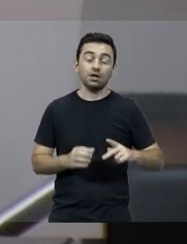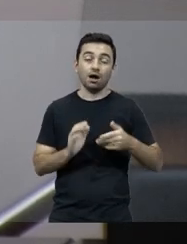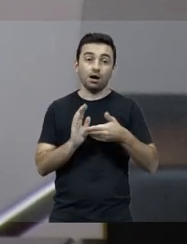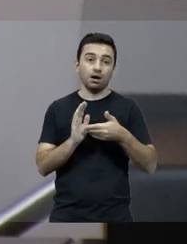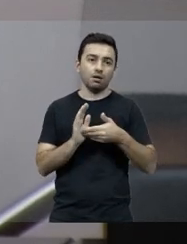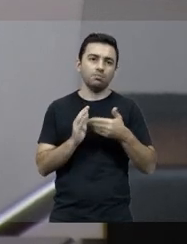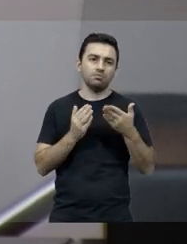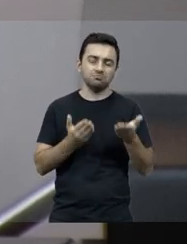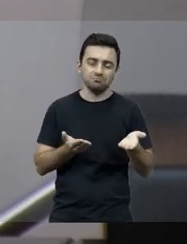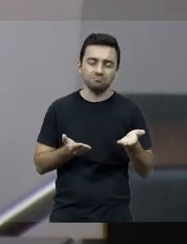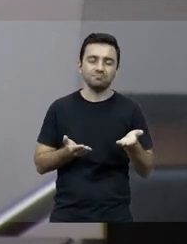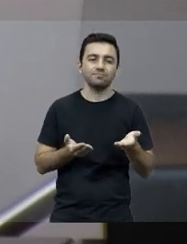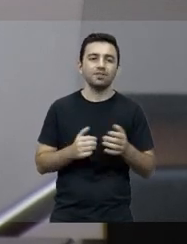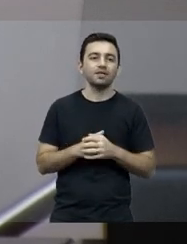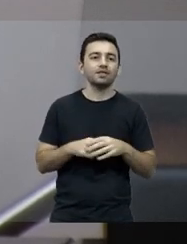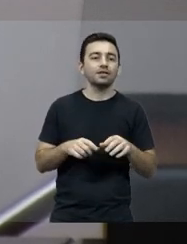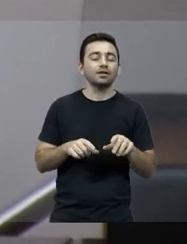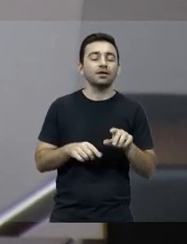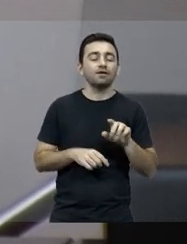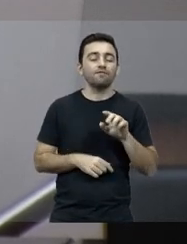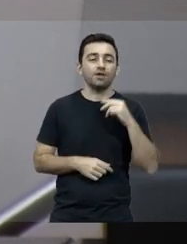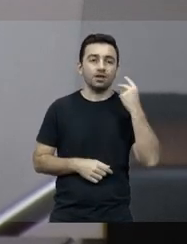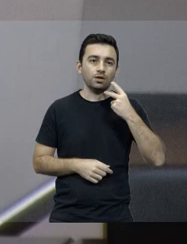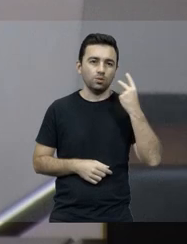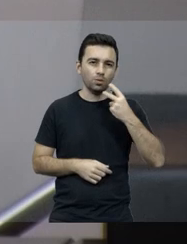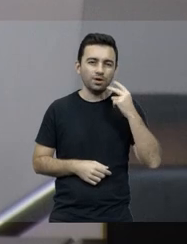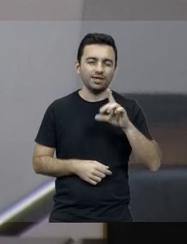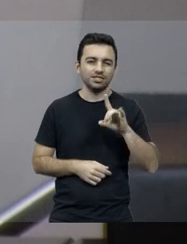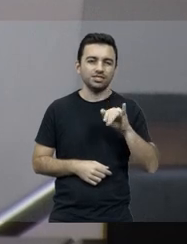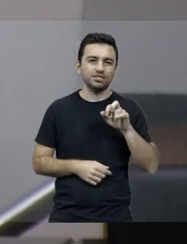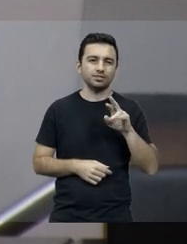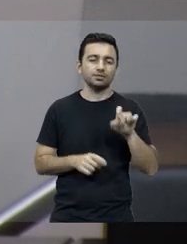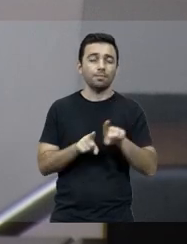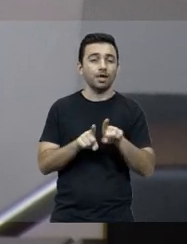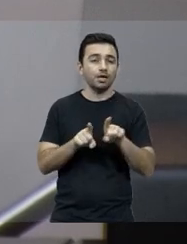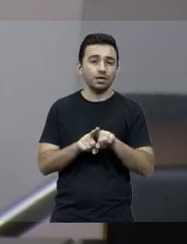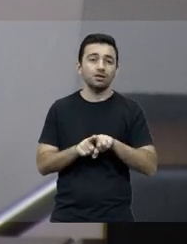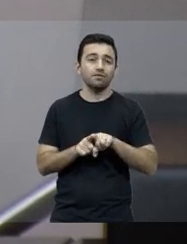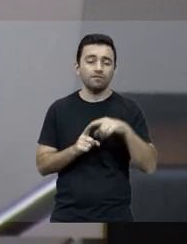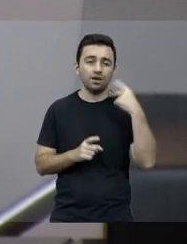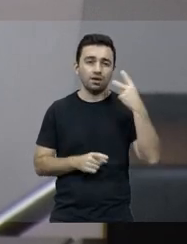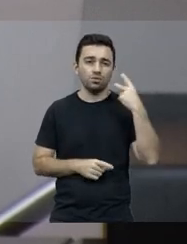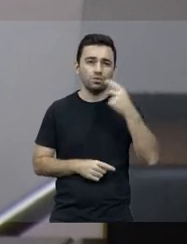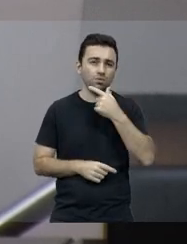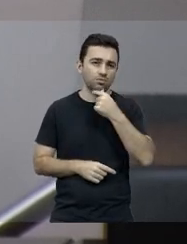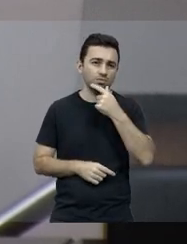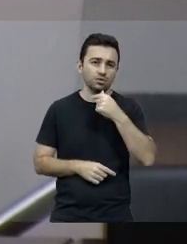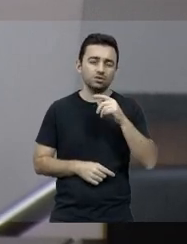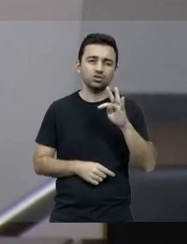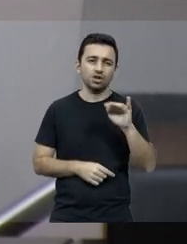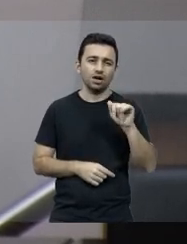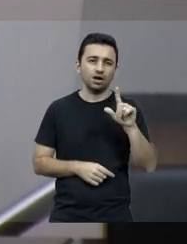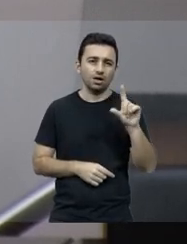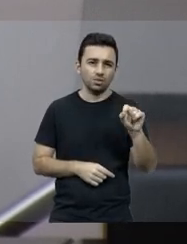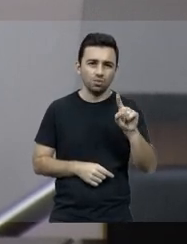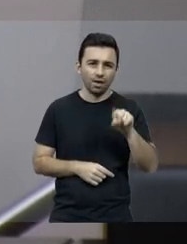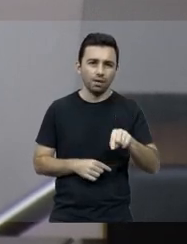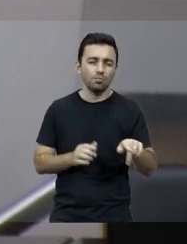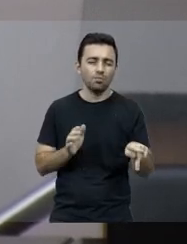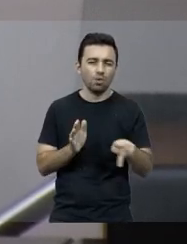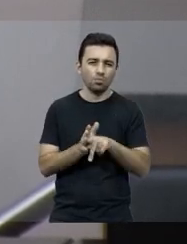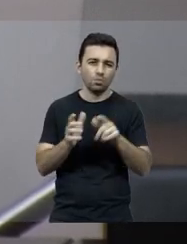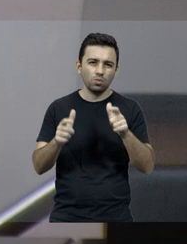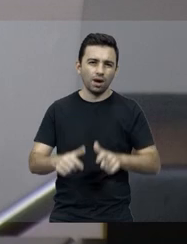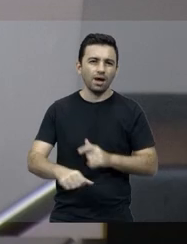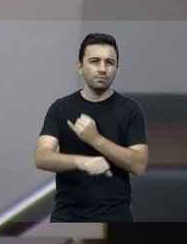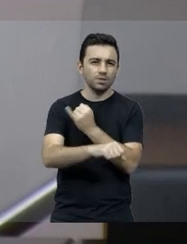bem-vinda, vereadora Dirce. Vejo aqui também o vereador Tiago, né, da nossa bela Imbituba.